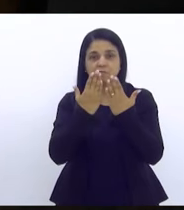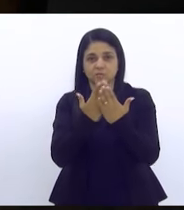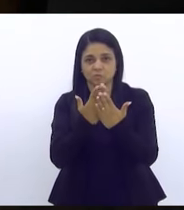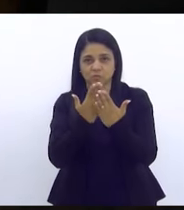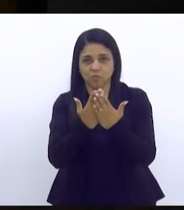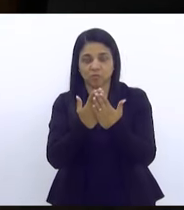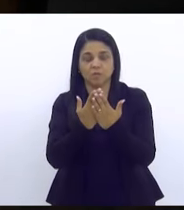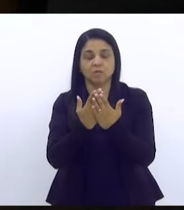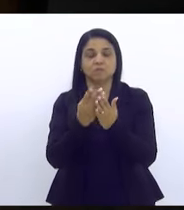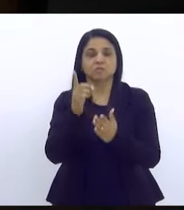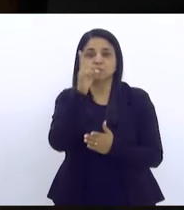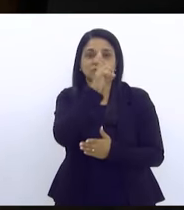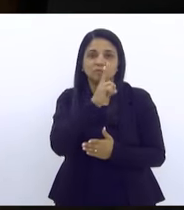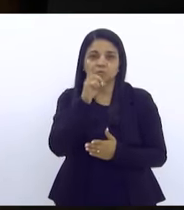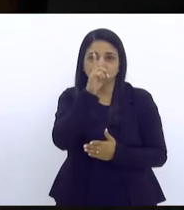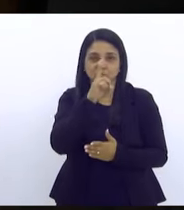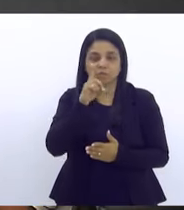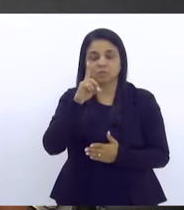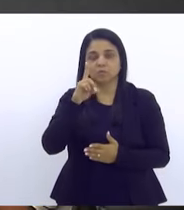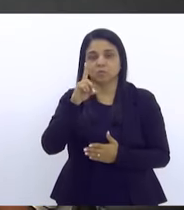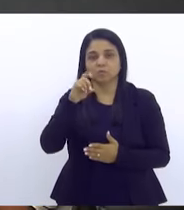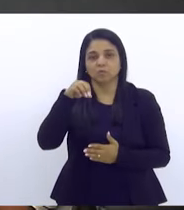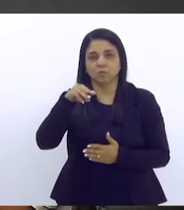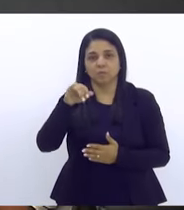da Zona Oeste.